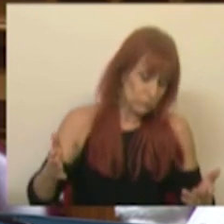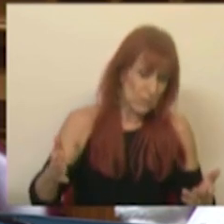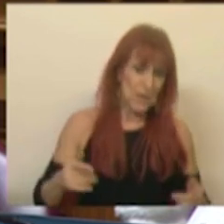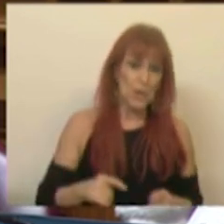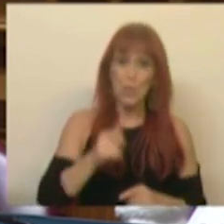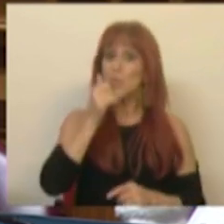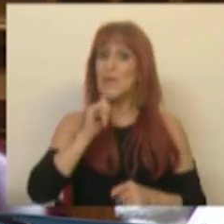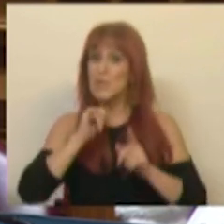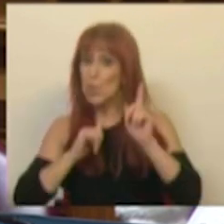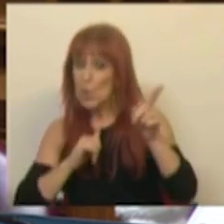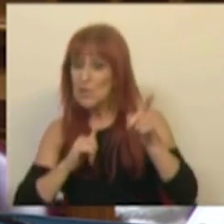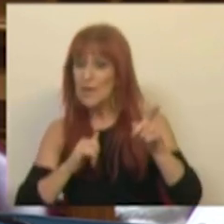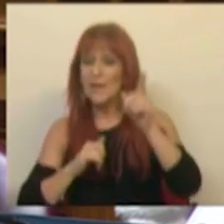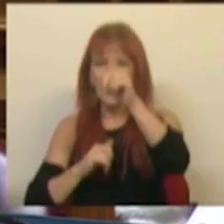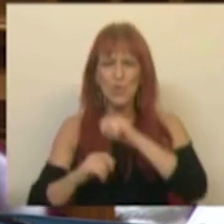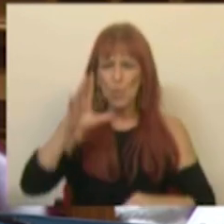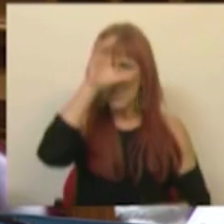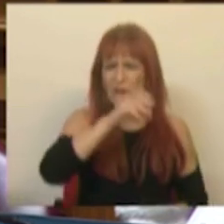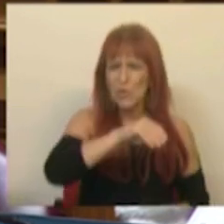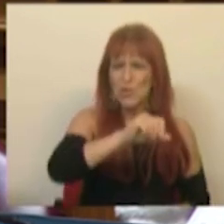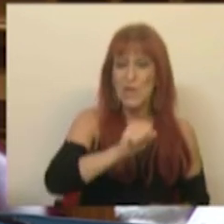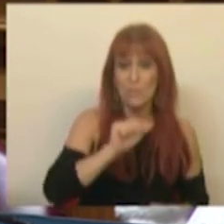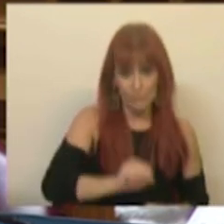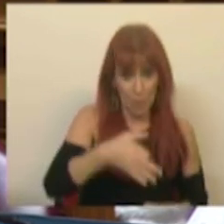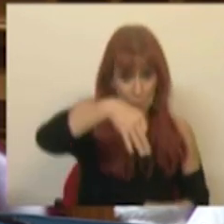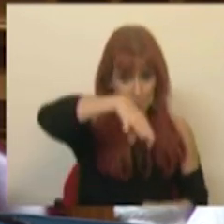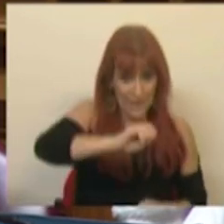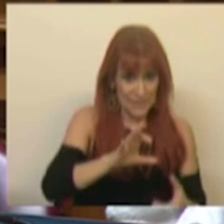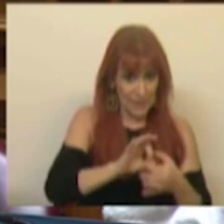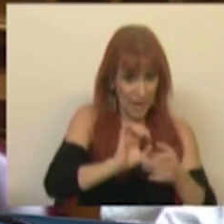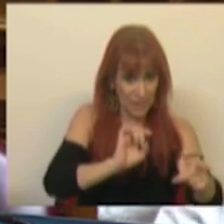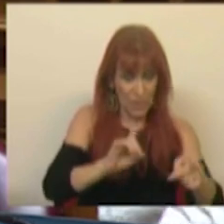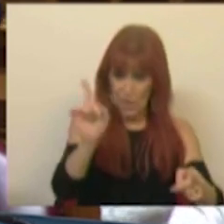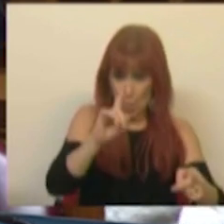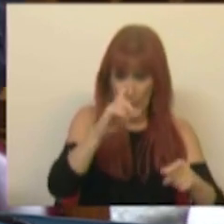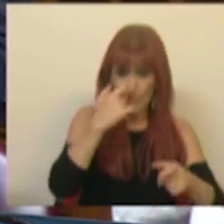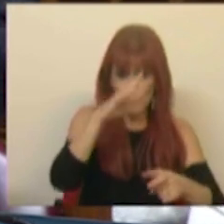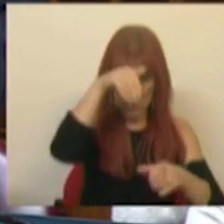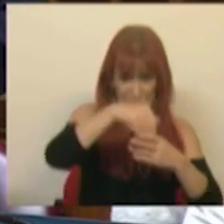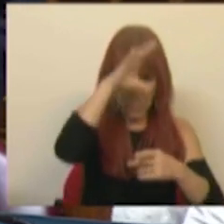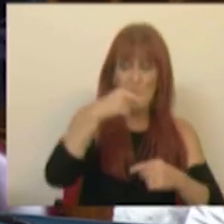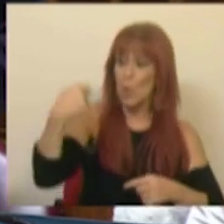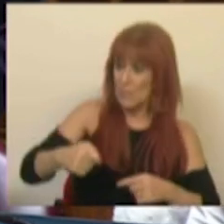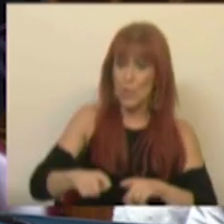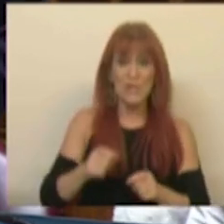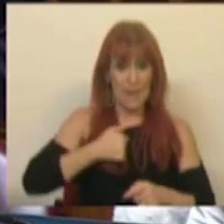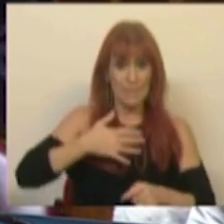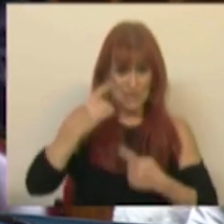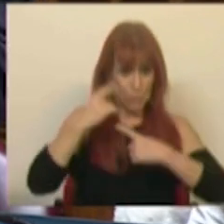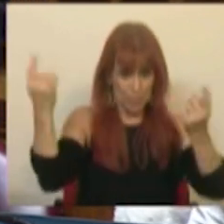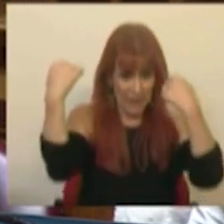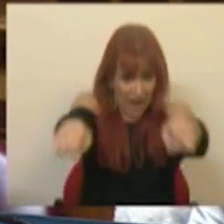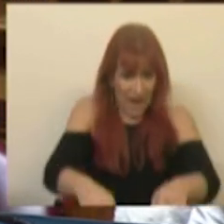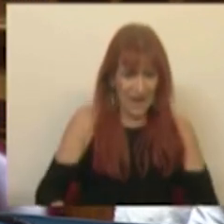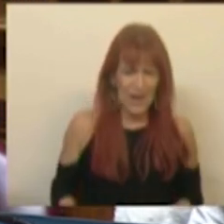nos Açores e com um governo regional do PS em relação, não a governantes, mas em relação a presidentes de empresas públicas e,